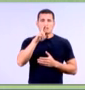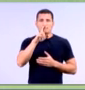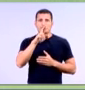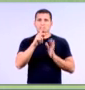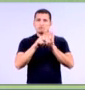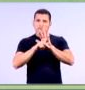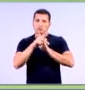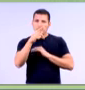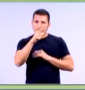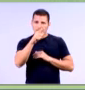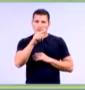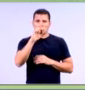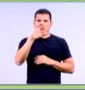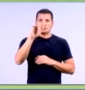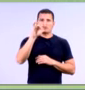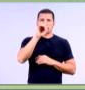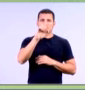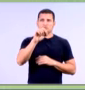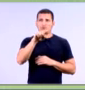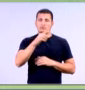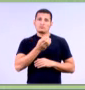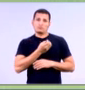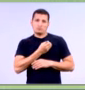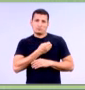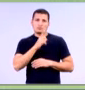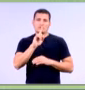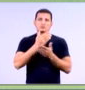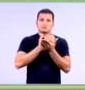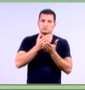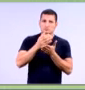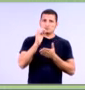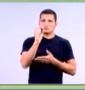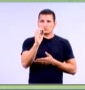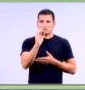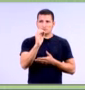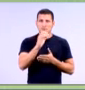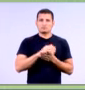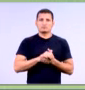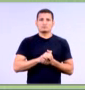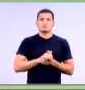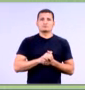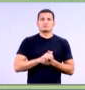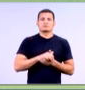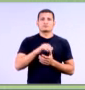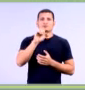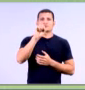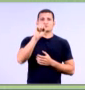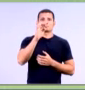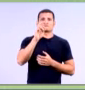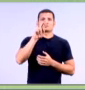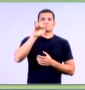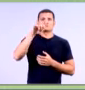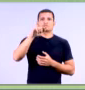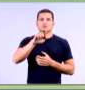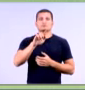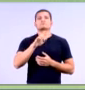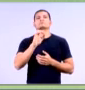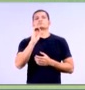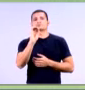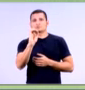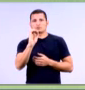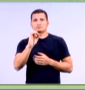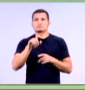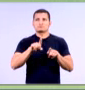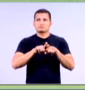classe. Então, por ser um número, ele vai inicializar com 0. Por ser uma string, ele vai inicializar com nada. Na verdade,